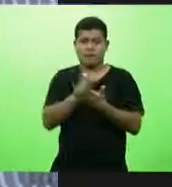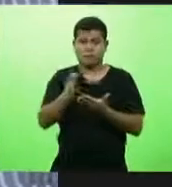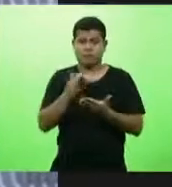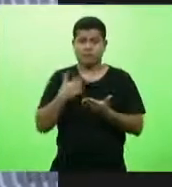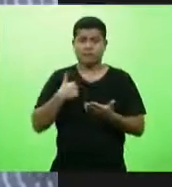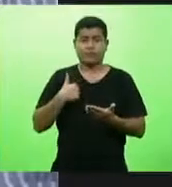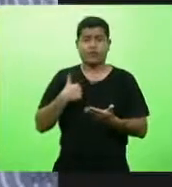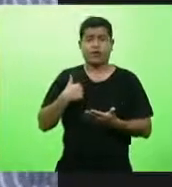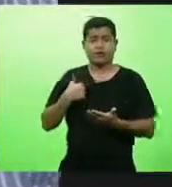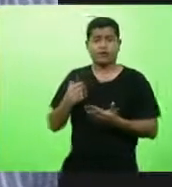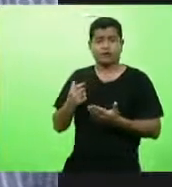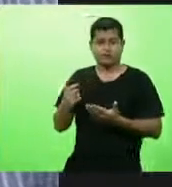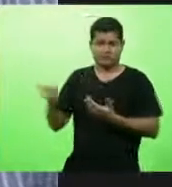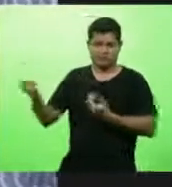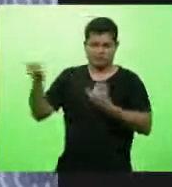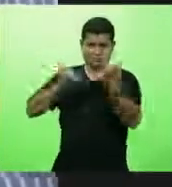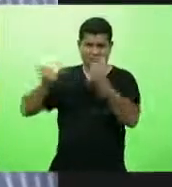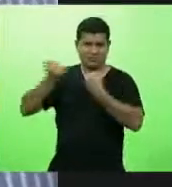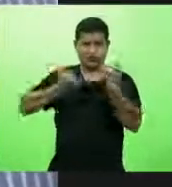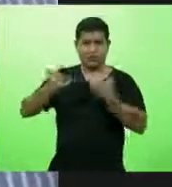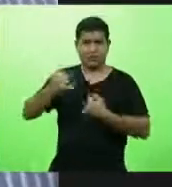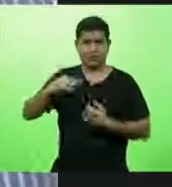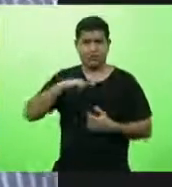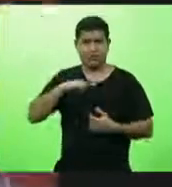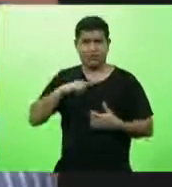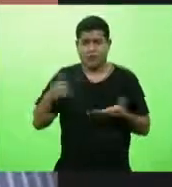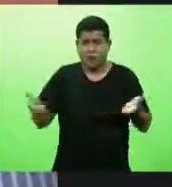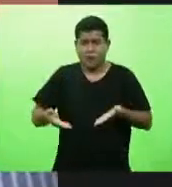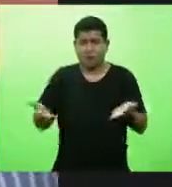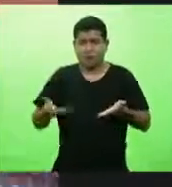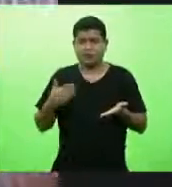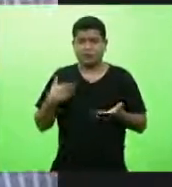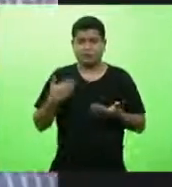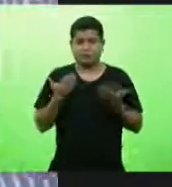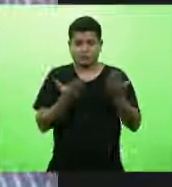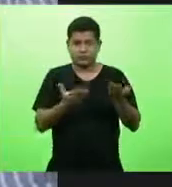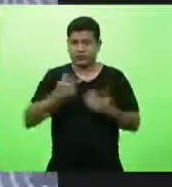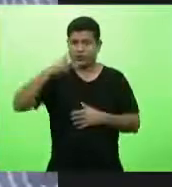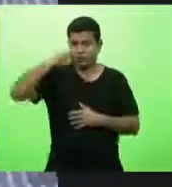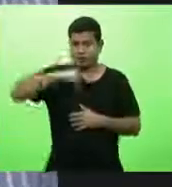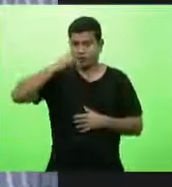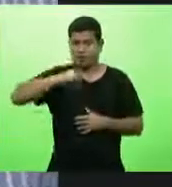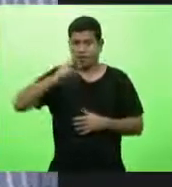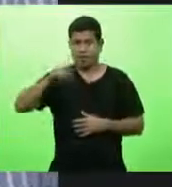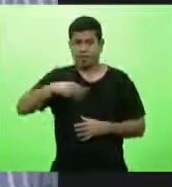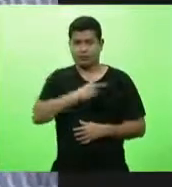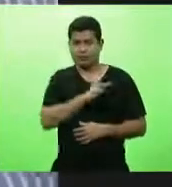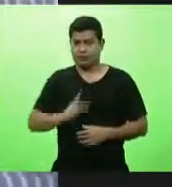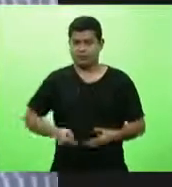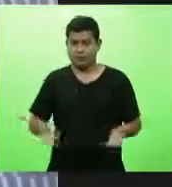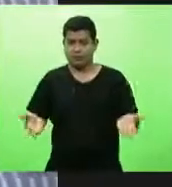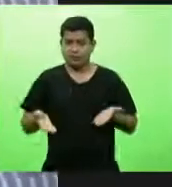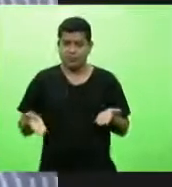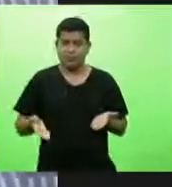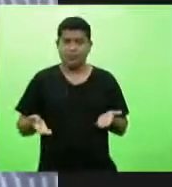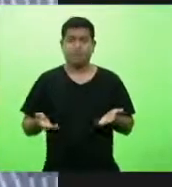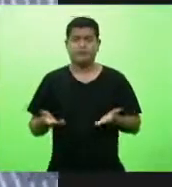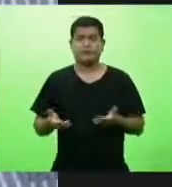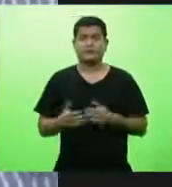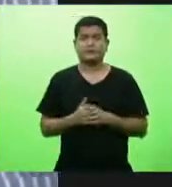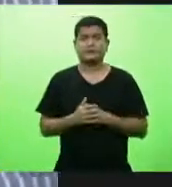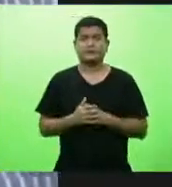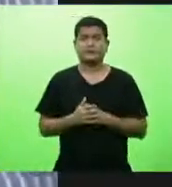hoje, deputado Kennedy, Vossa Excelência está presidindo essa sessão, fui informado